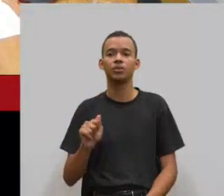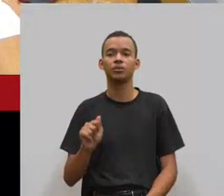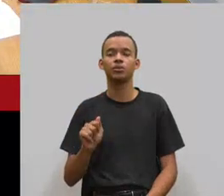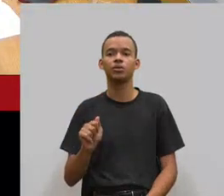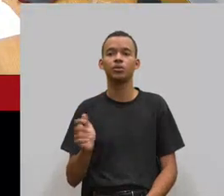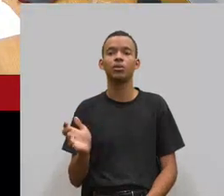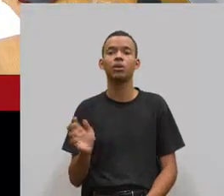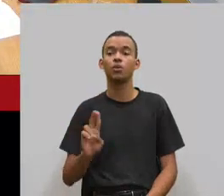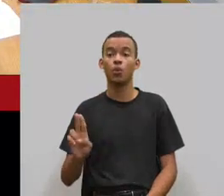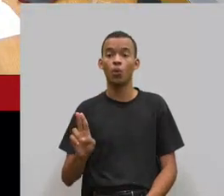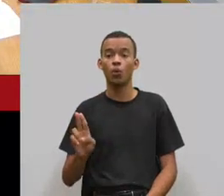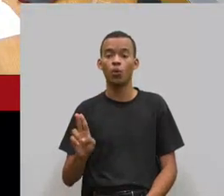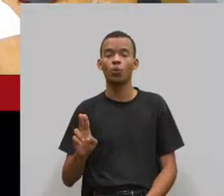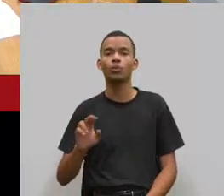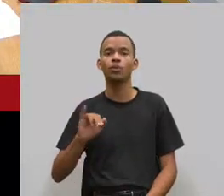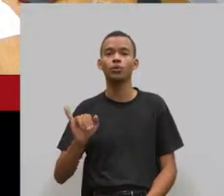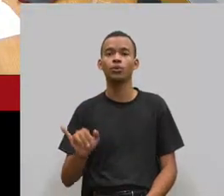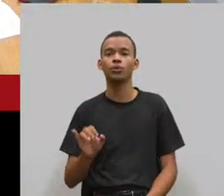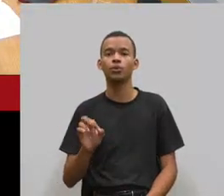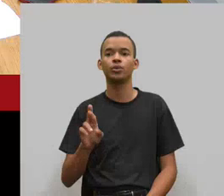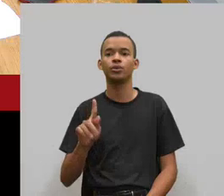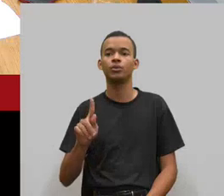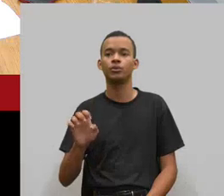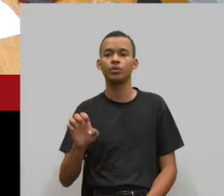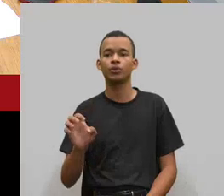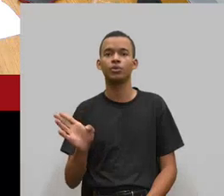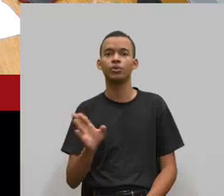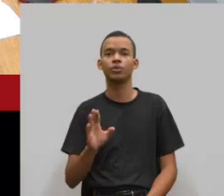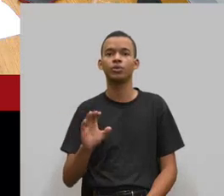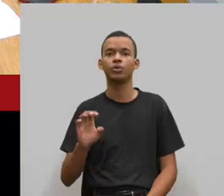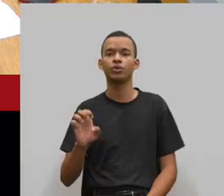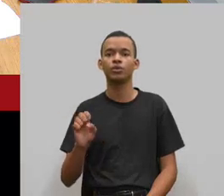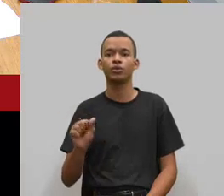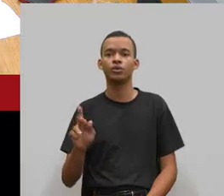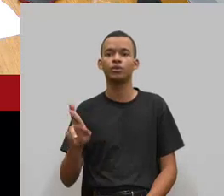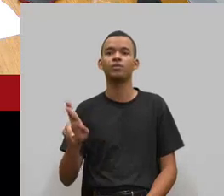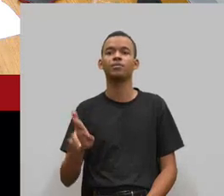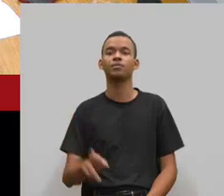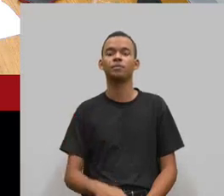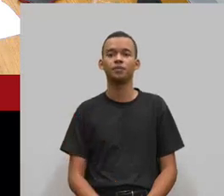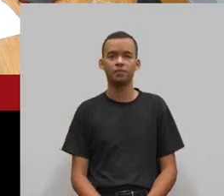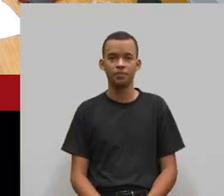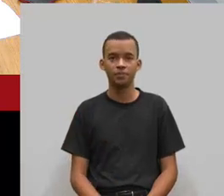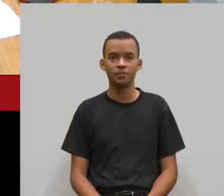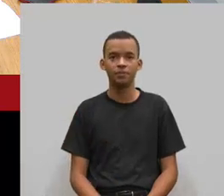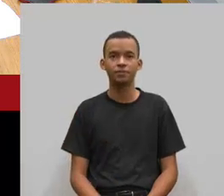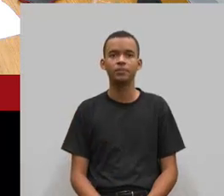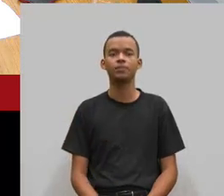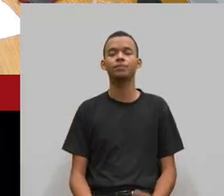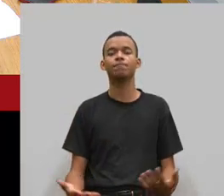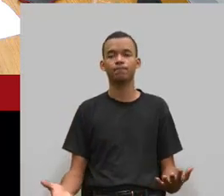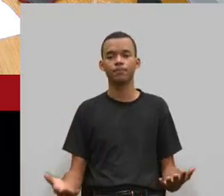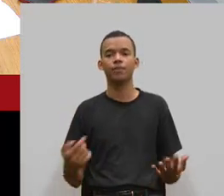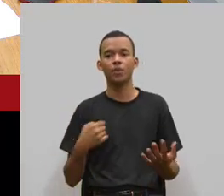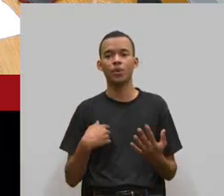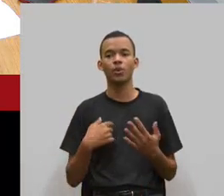nosso eu quero primeiramente comentar Dr Maurício Deputado